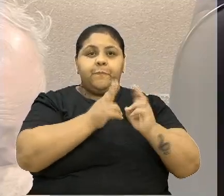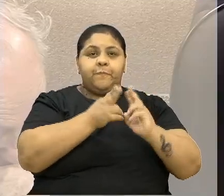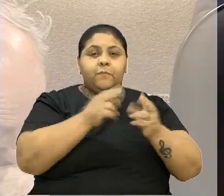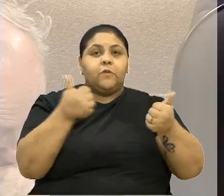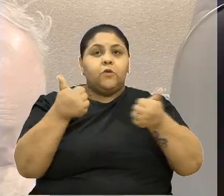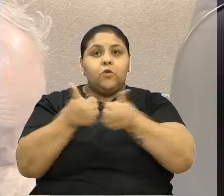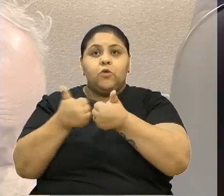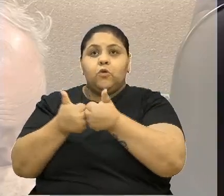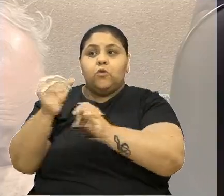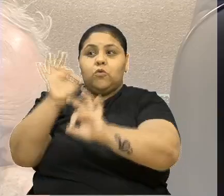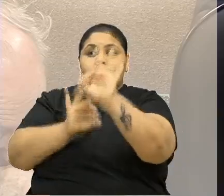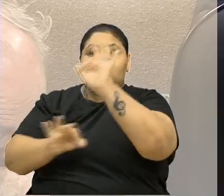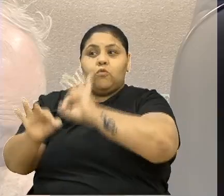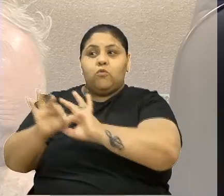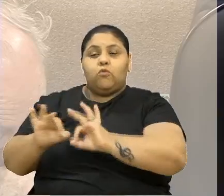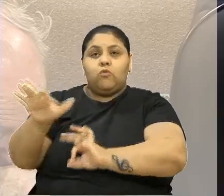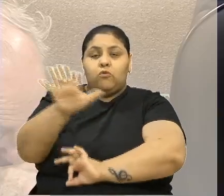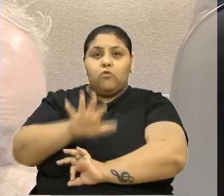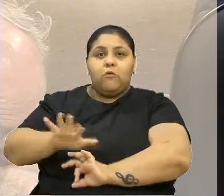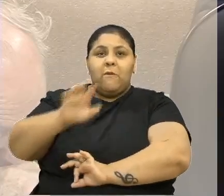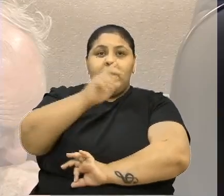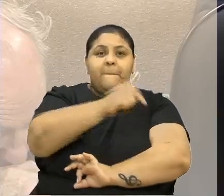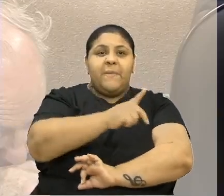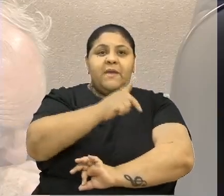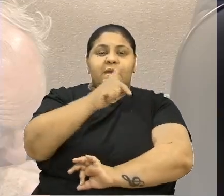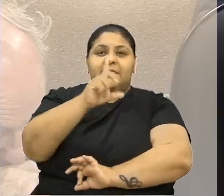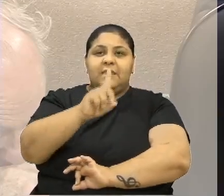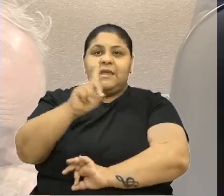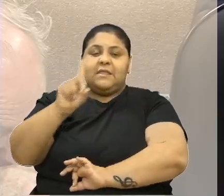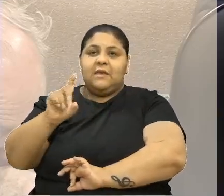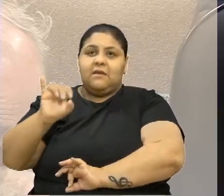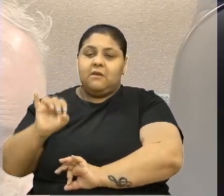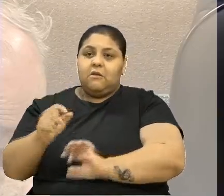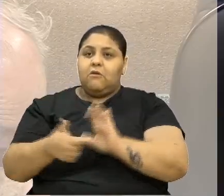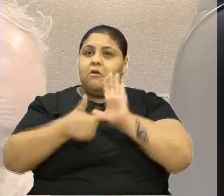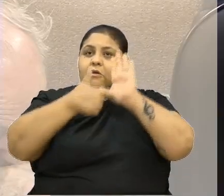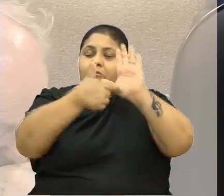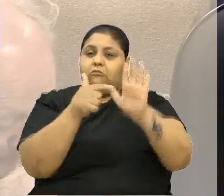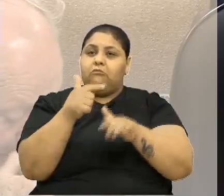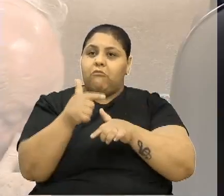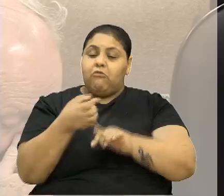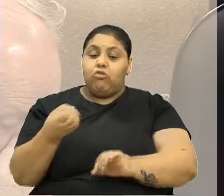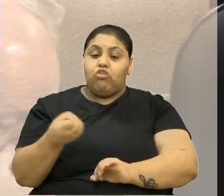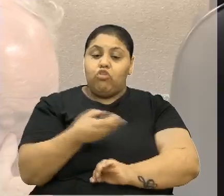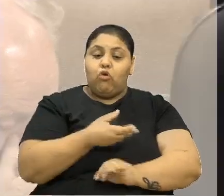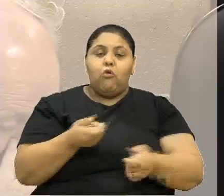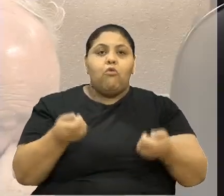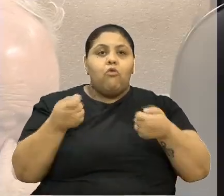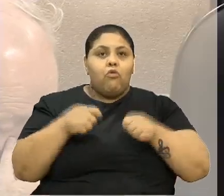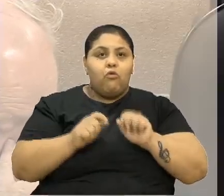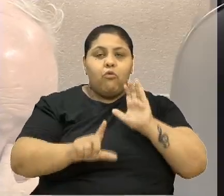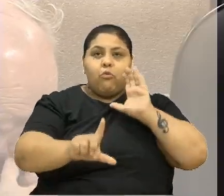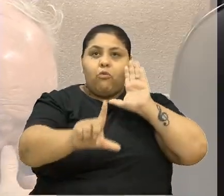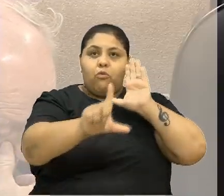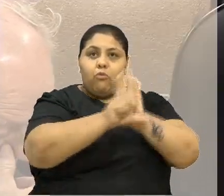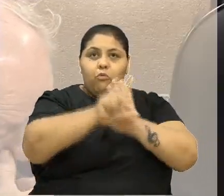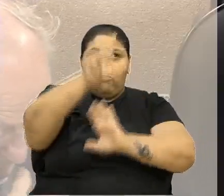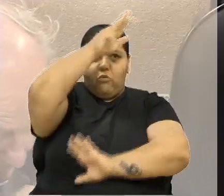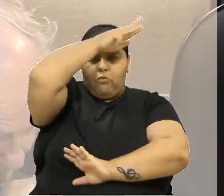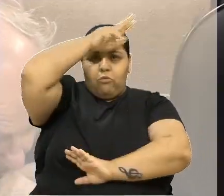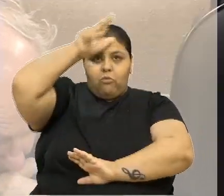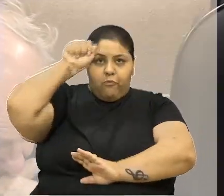planejamento territorial previsto no PDDI, promovendo assim uma atualização necessária à legislação